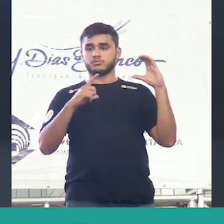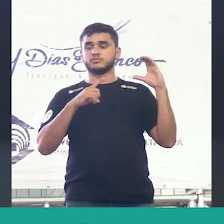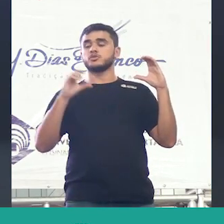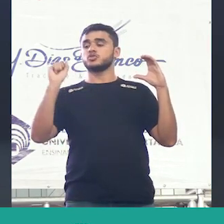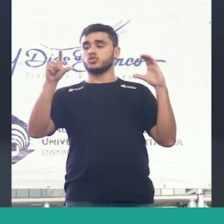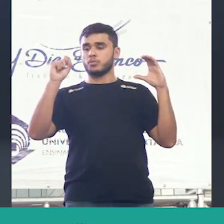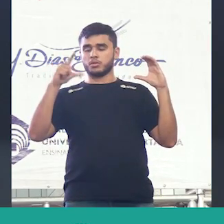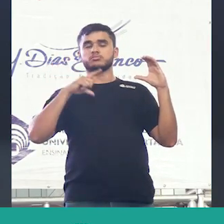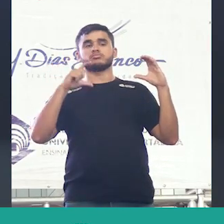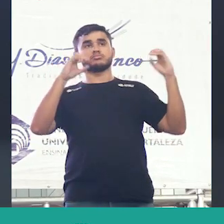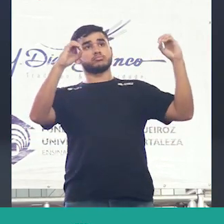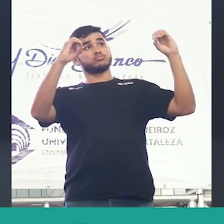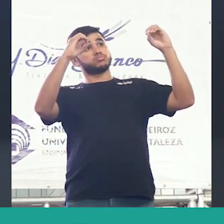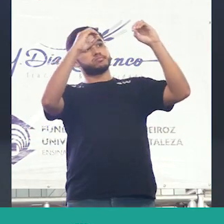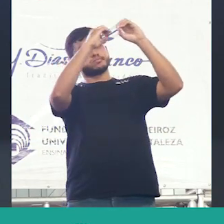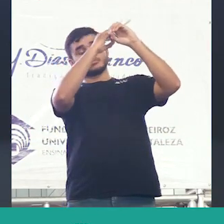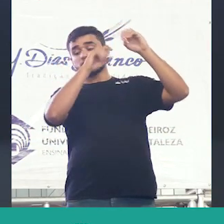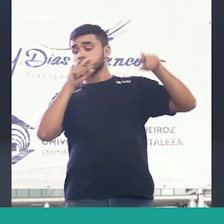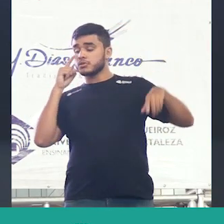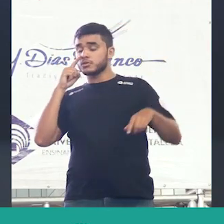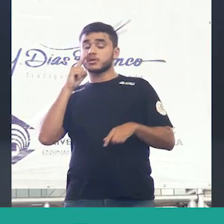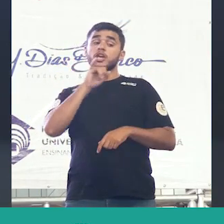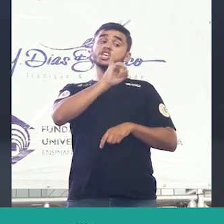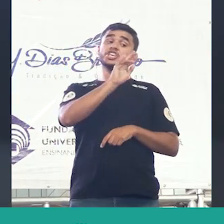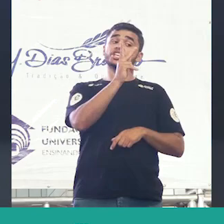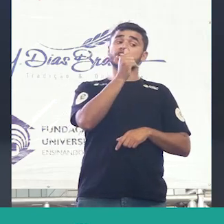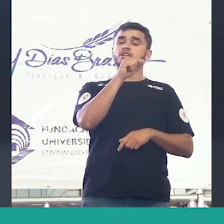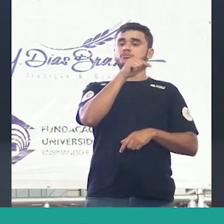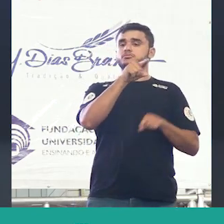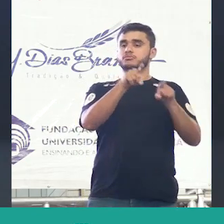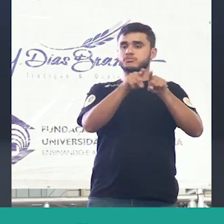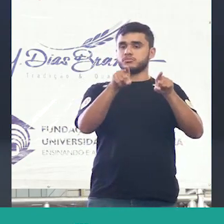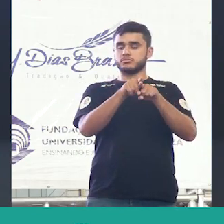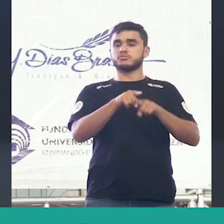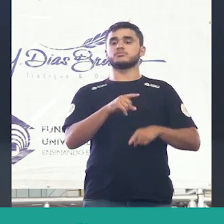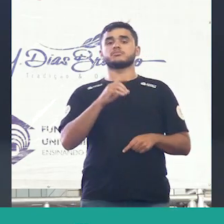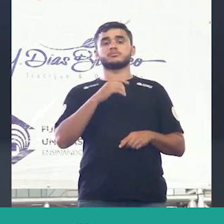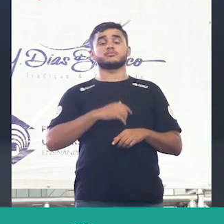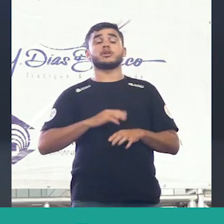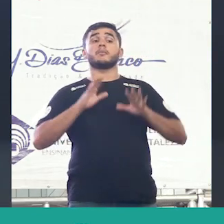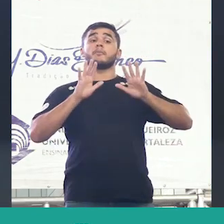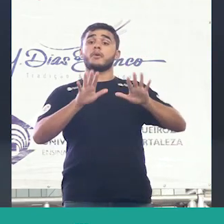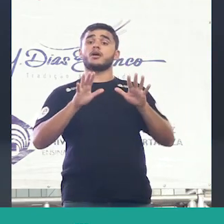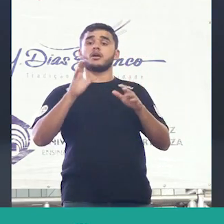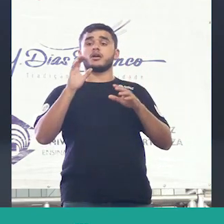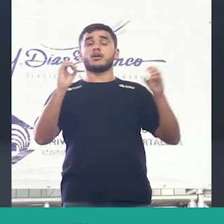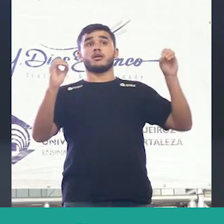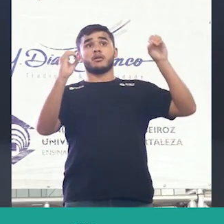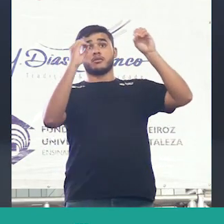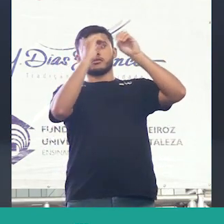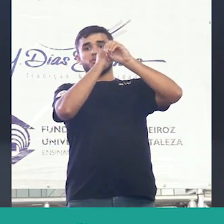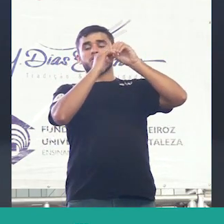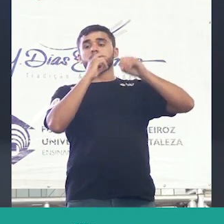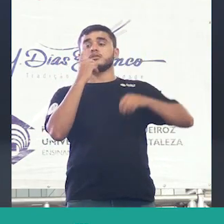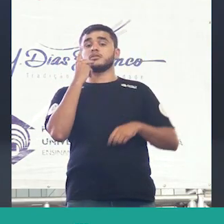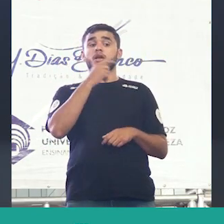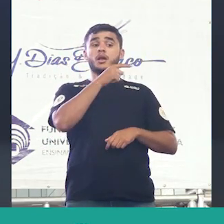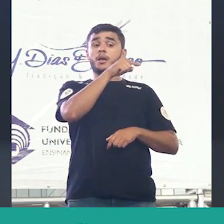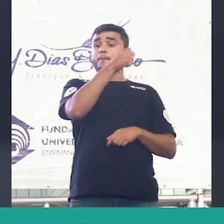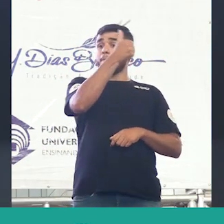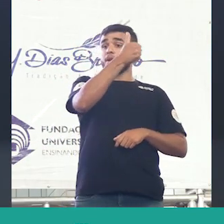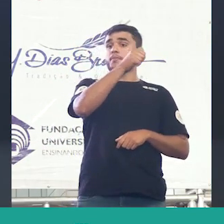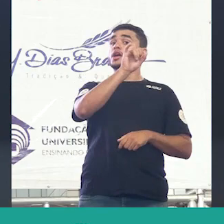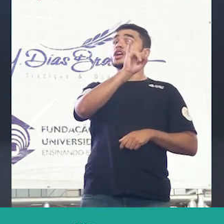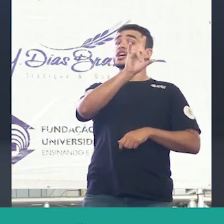lua. Verdadeiríssimo. E a ilha também. Verdadeiro também o item C. Mas o eclipse foi visto antes na